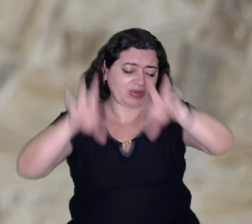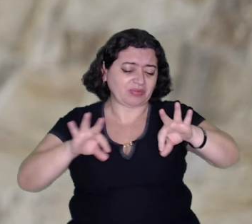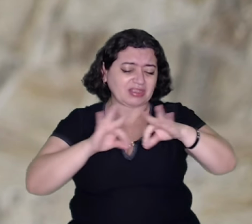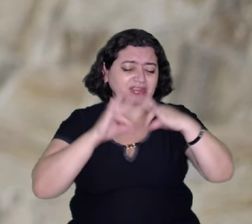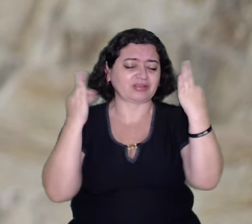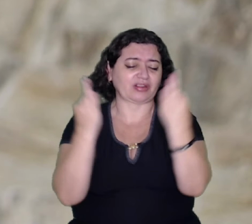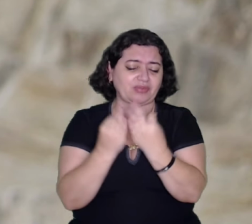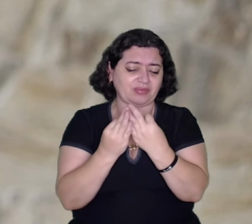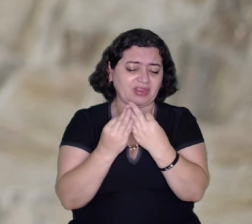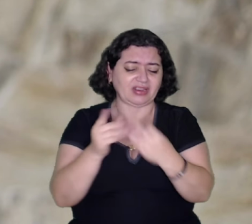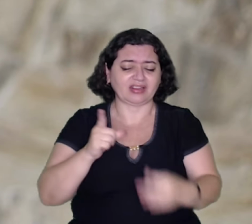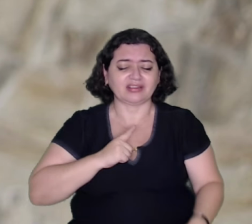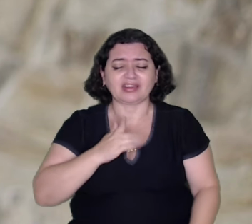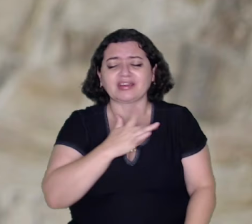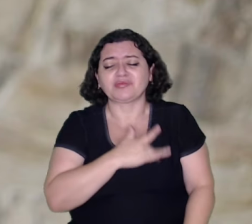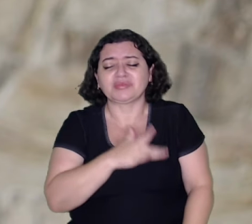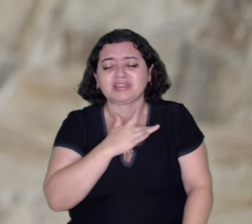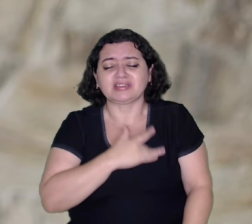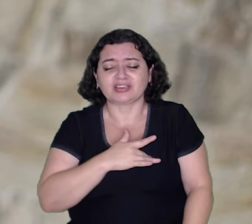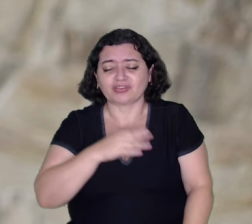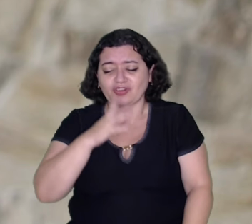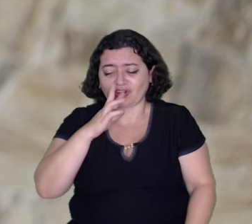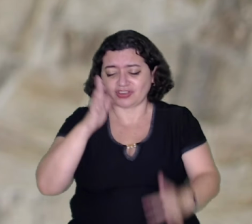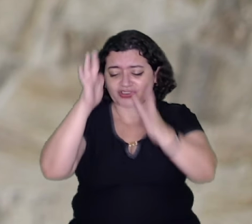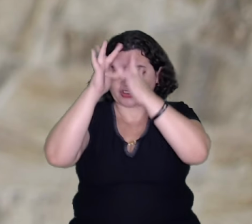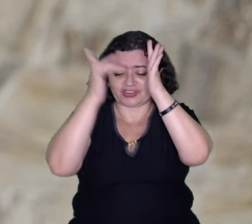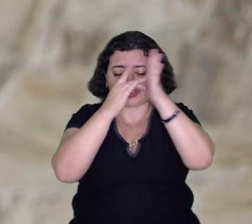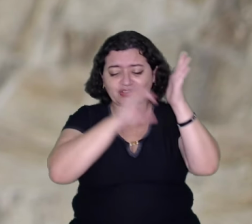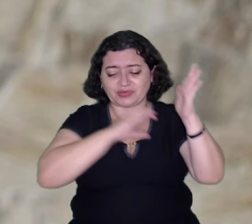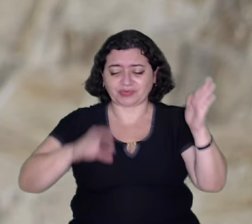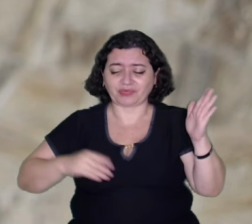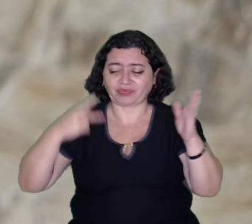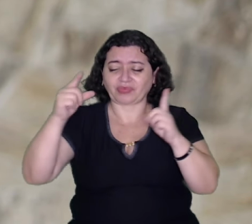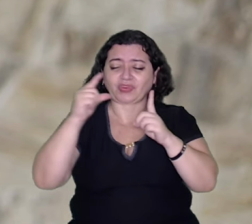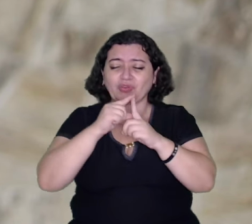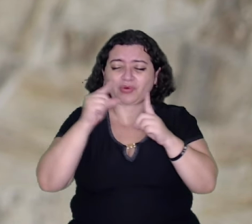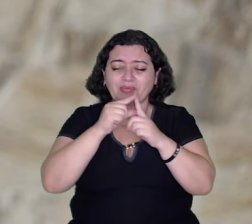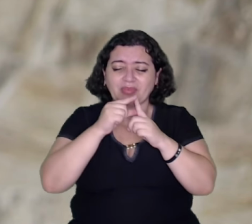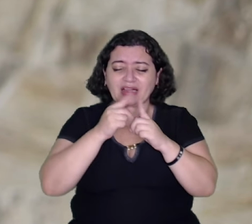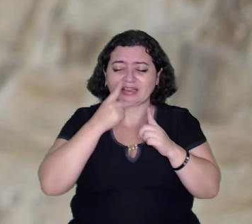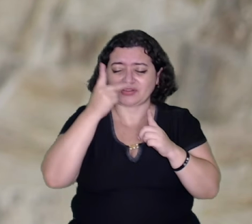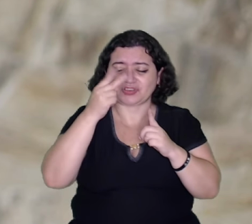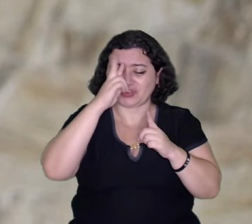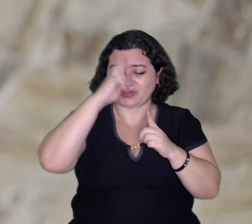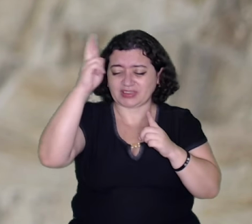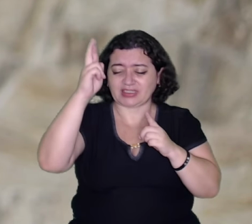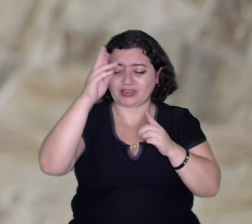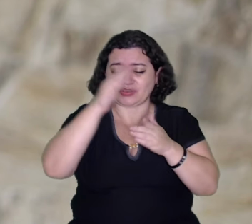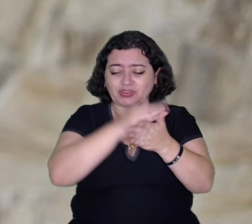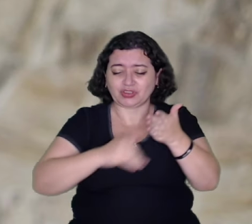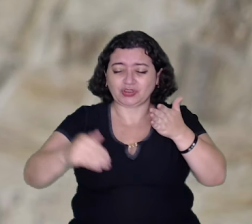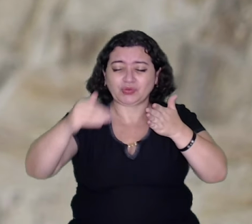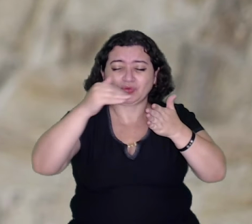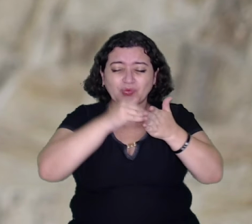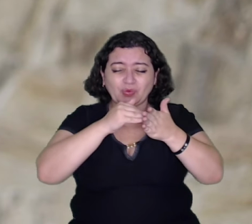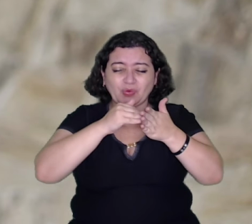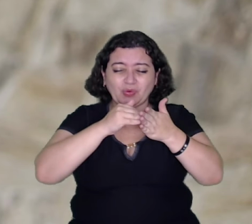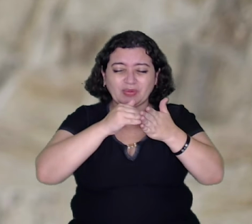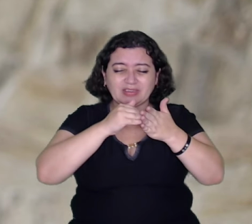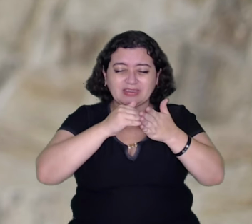Senhor, tenha misericórdia, Jesus Cristo. A Tua palavra fala que é o Senhor que cura todas as nossas enfermidades,